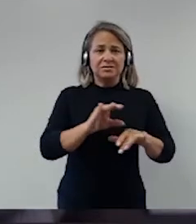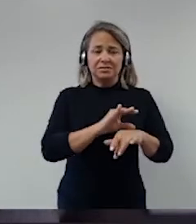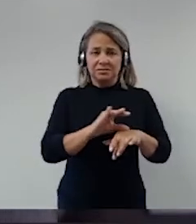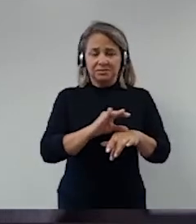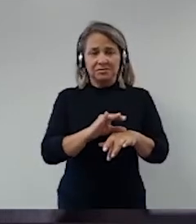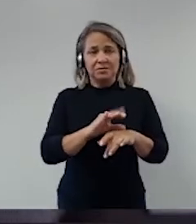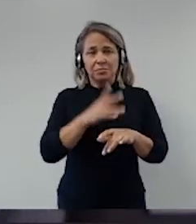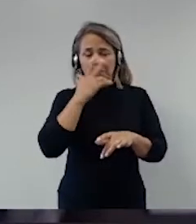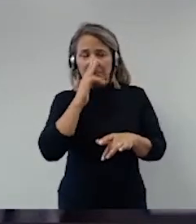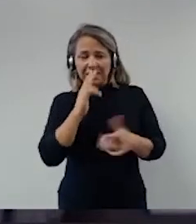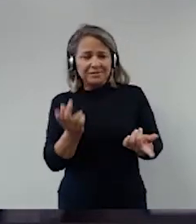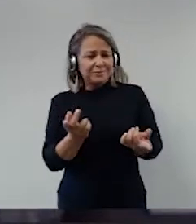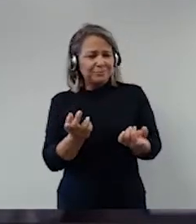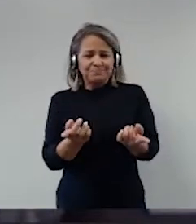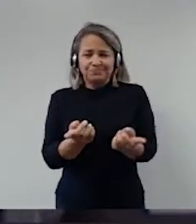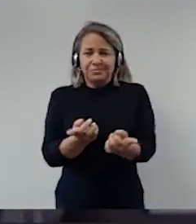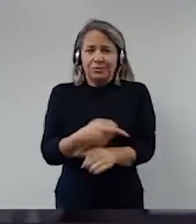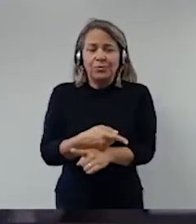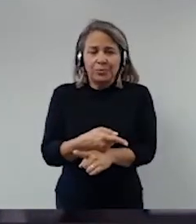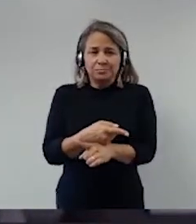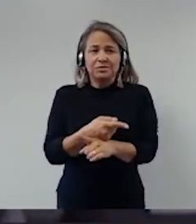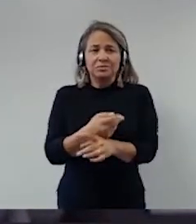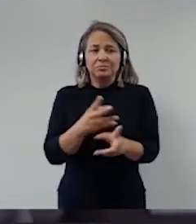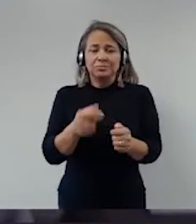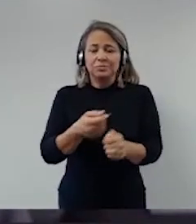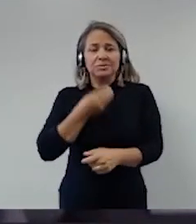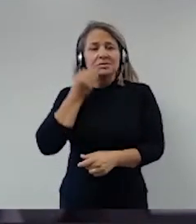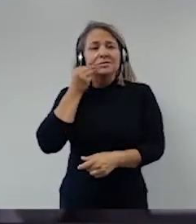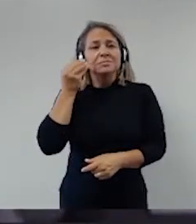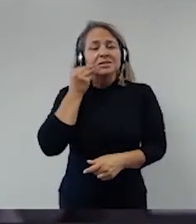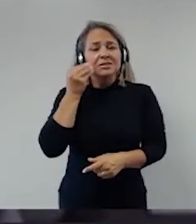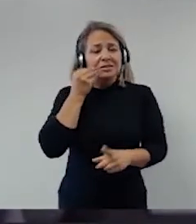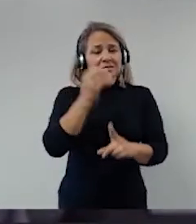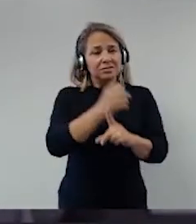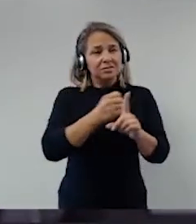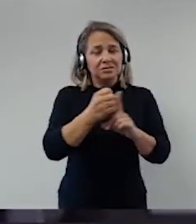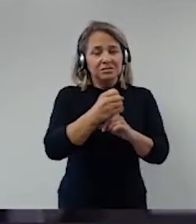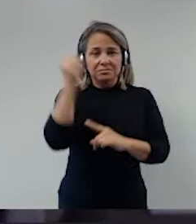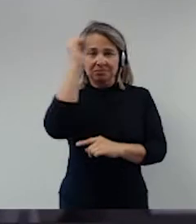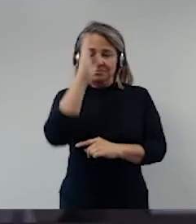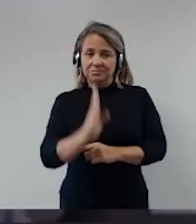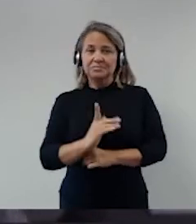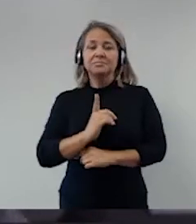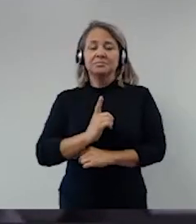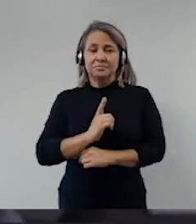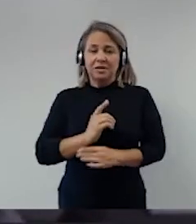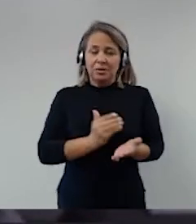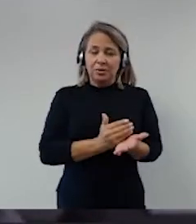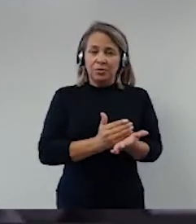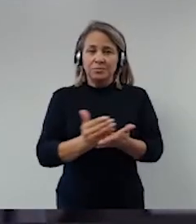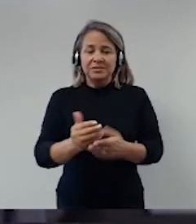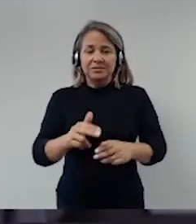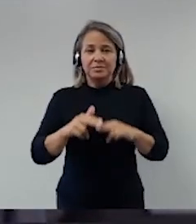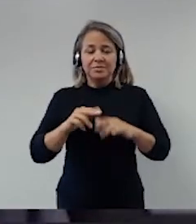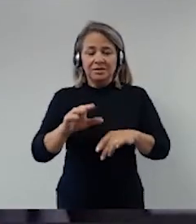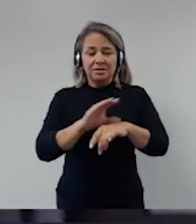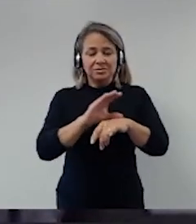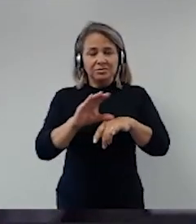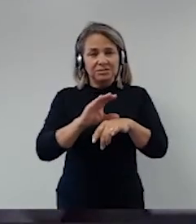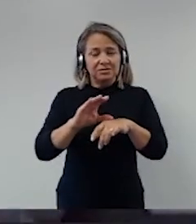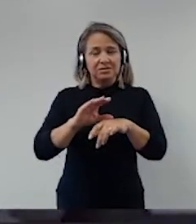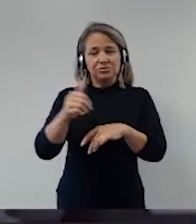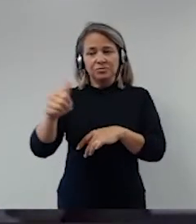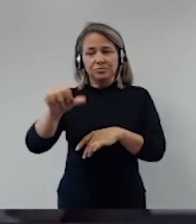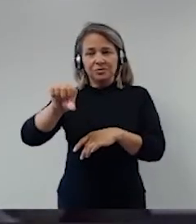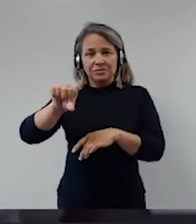é expropriar toda a experiência social que o Brasil tem a partir da Constituição de 88